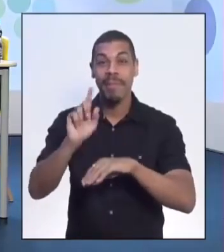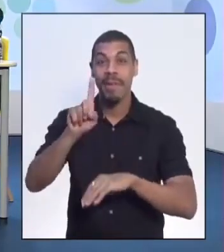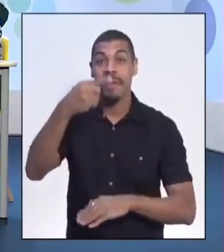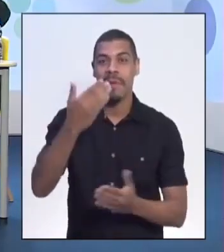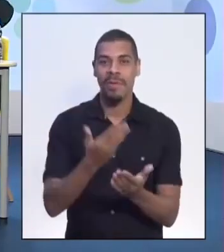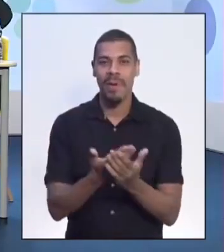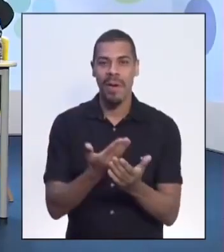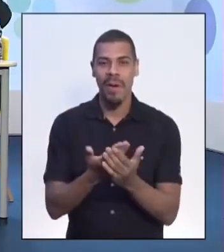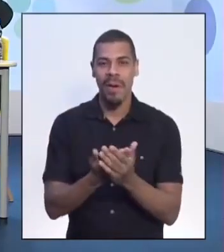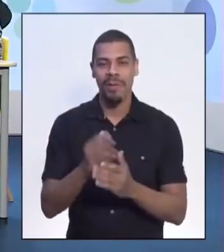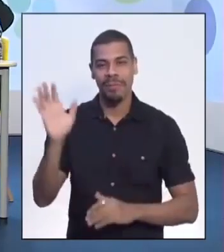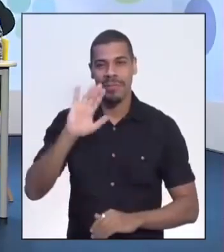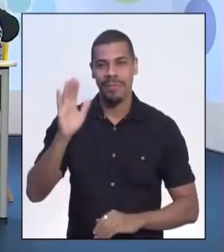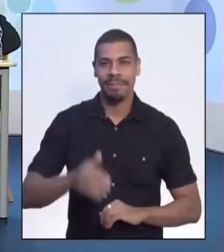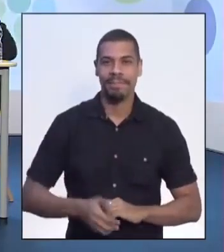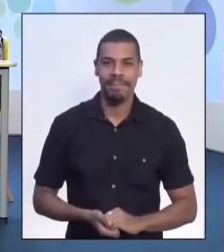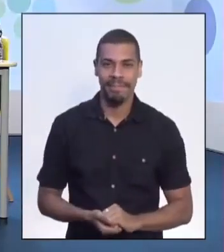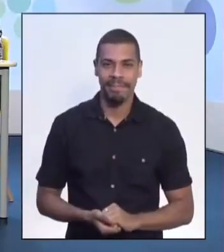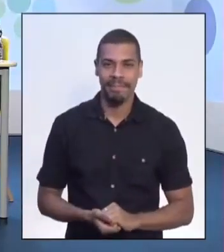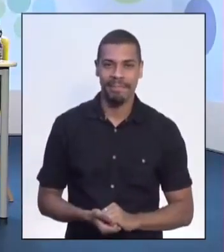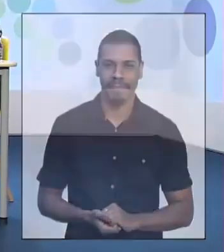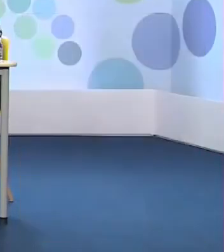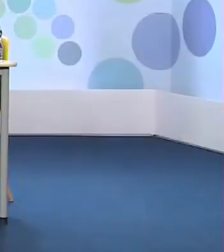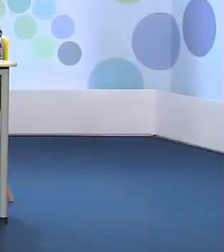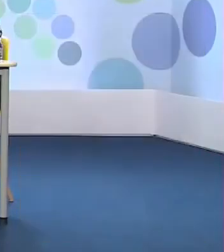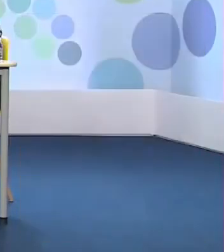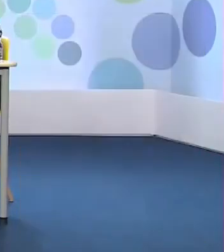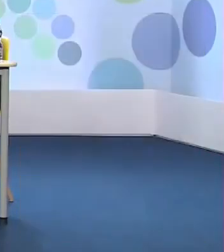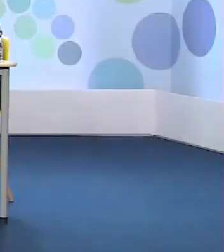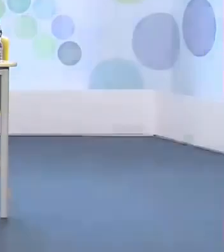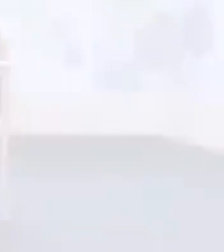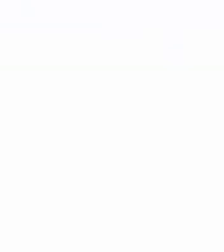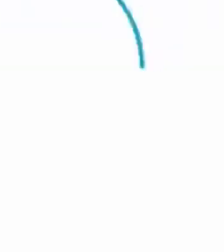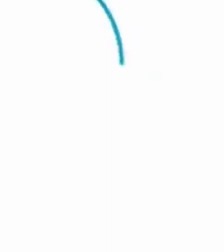próxima aula. Tchau, tchau. Tchau, tchau.